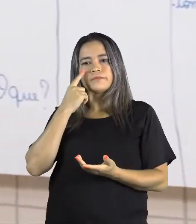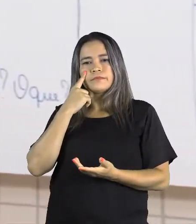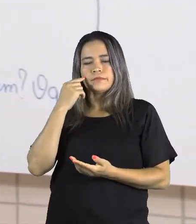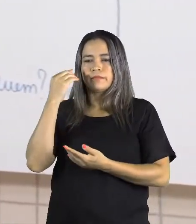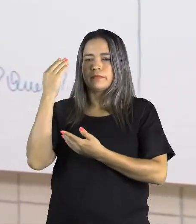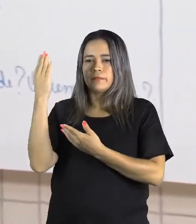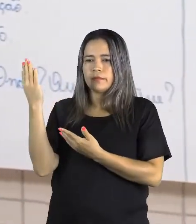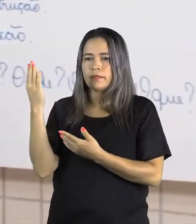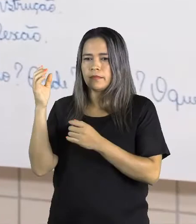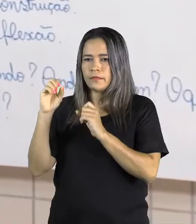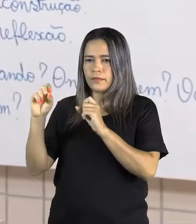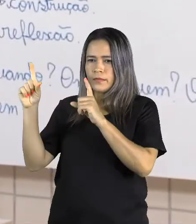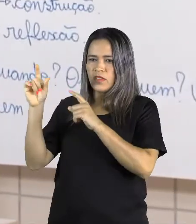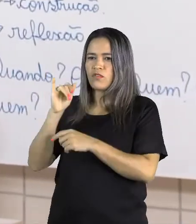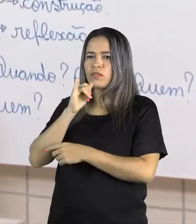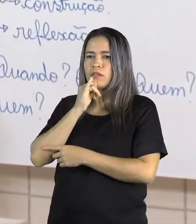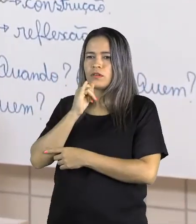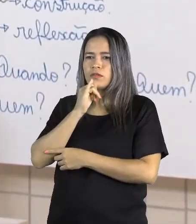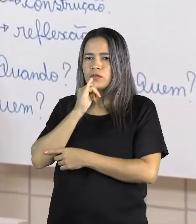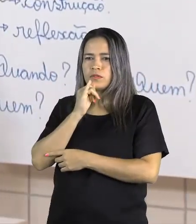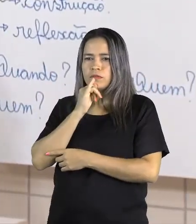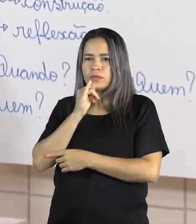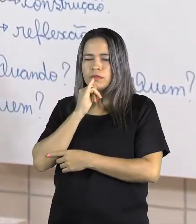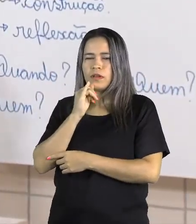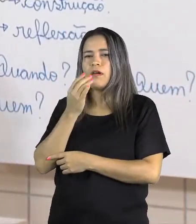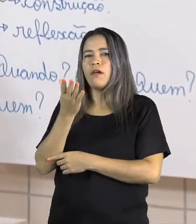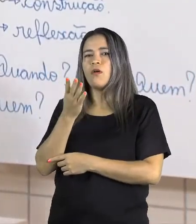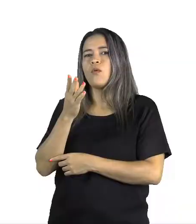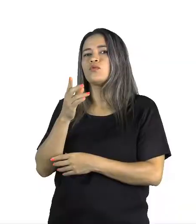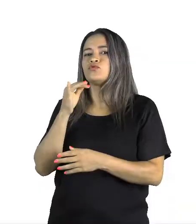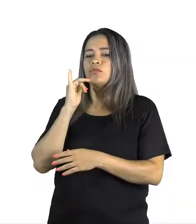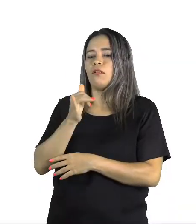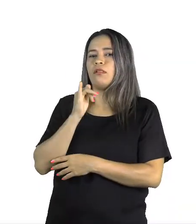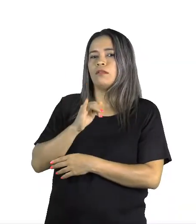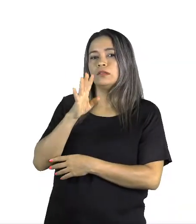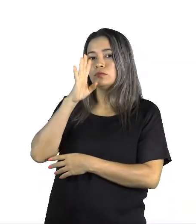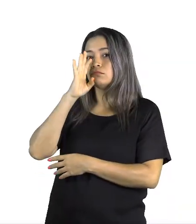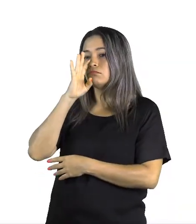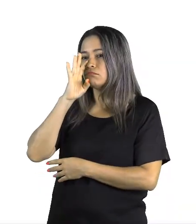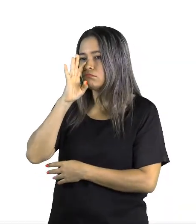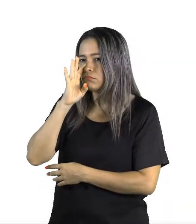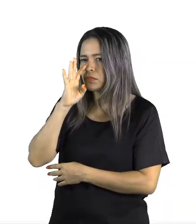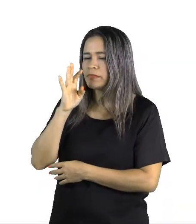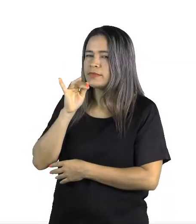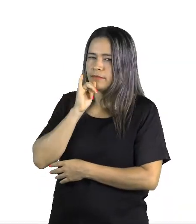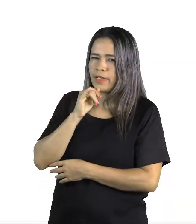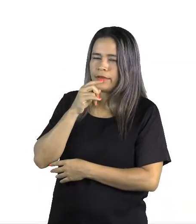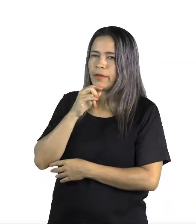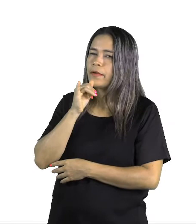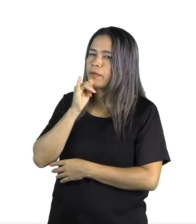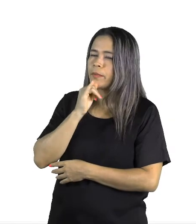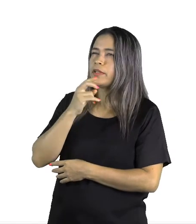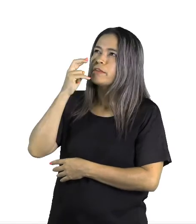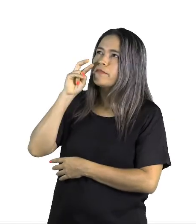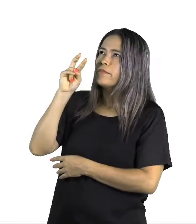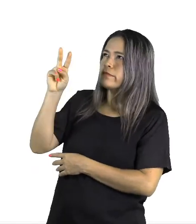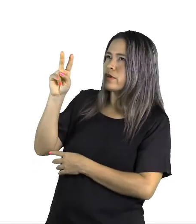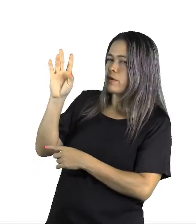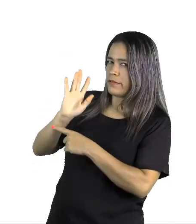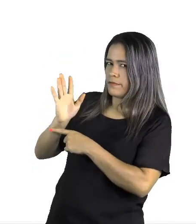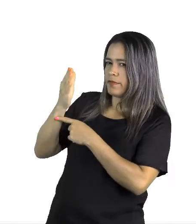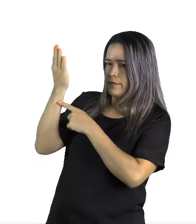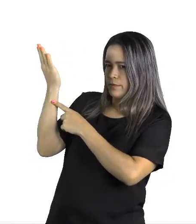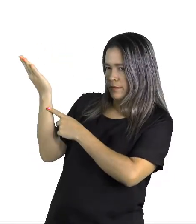observa. Eu vou te dar um exemplo de relato de observação. Digamos que assistimos esse filme. E a professora pediu que eu